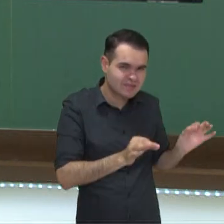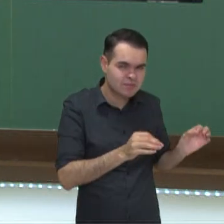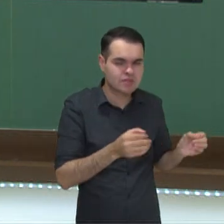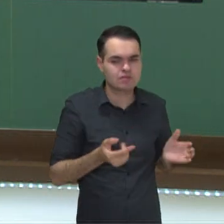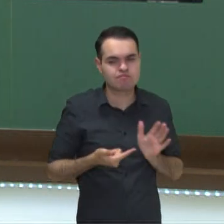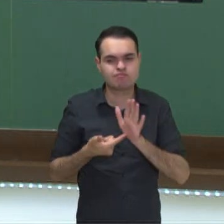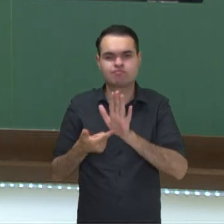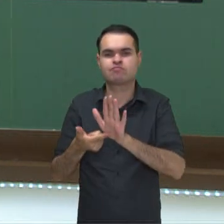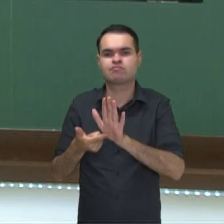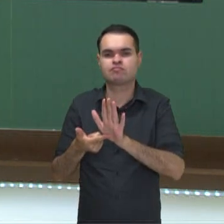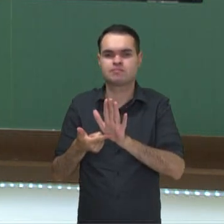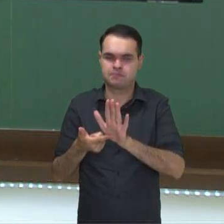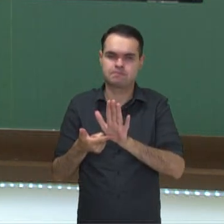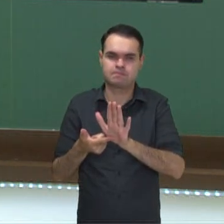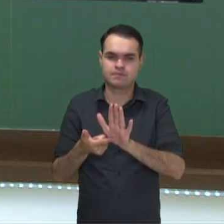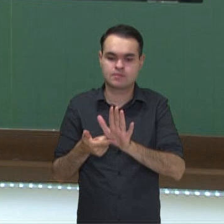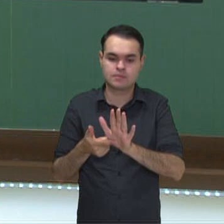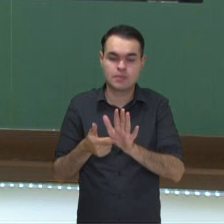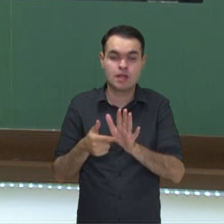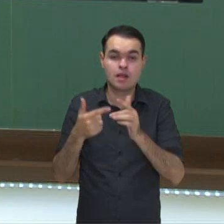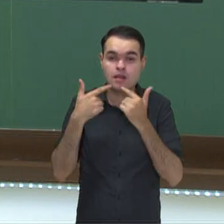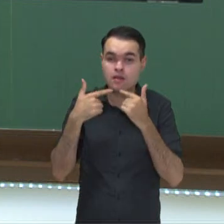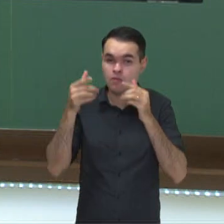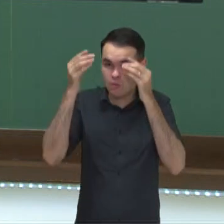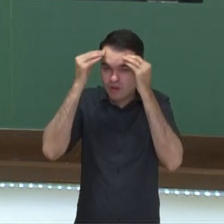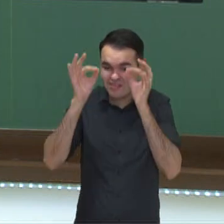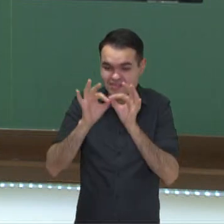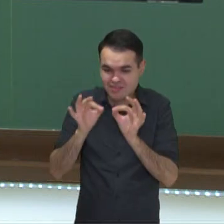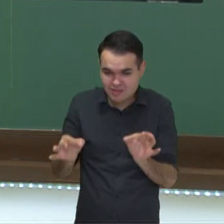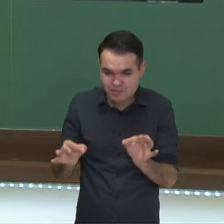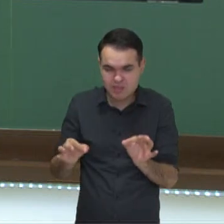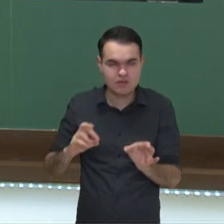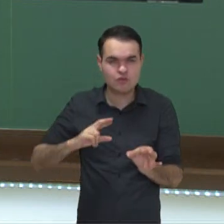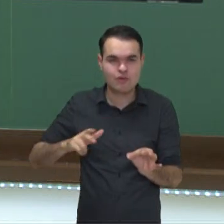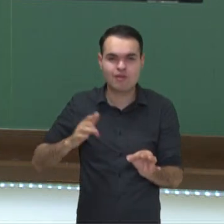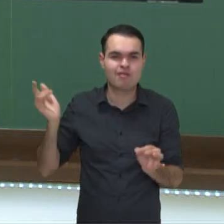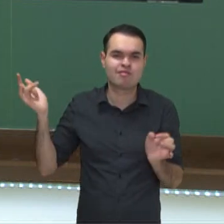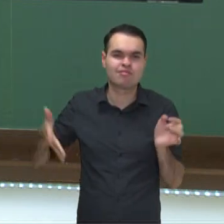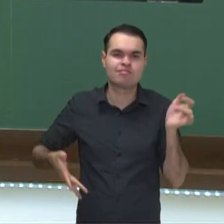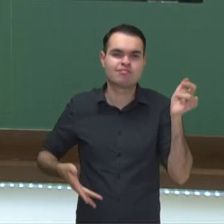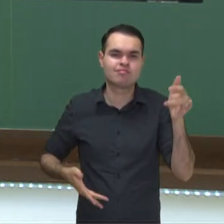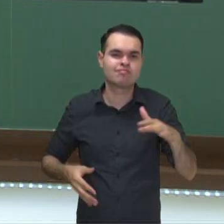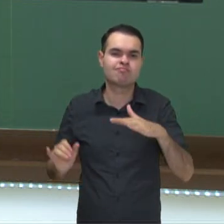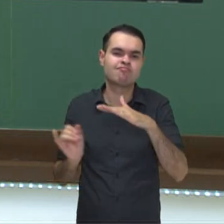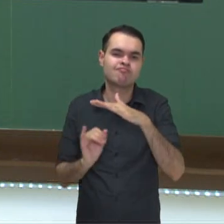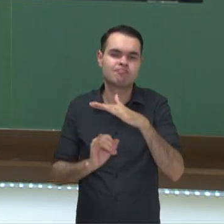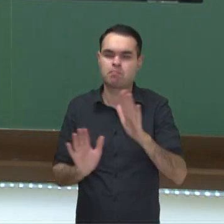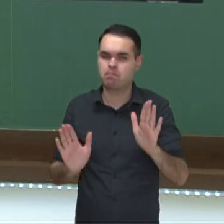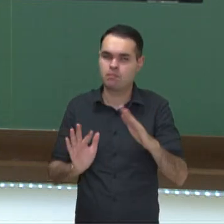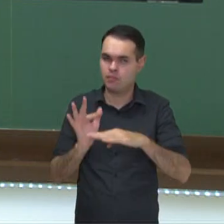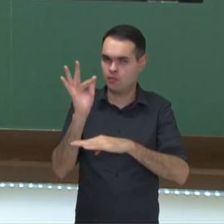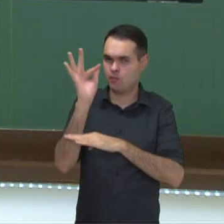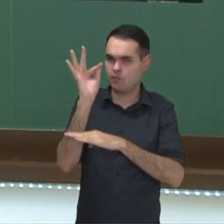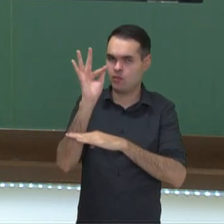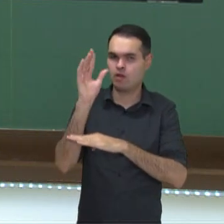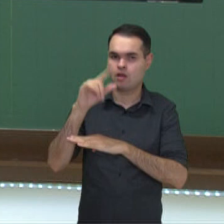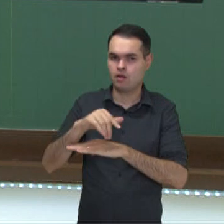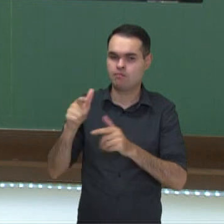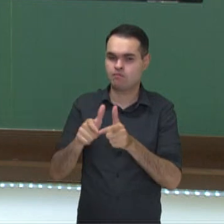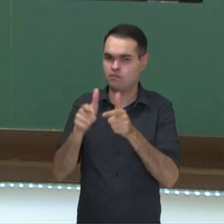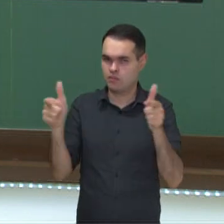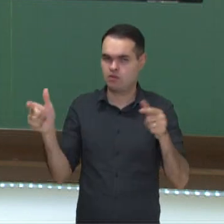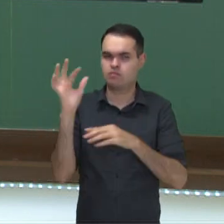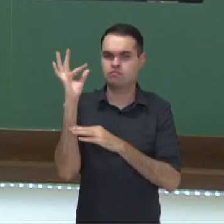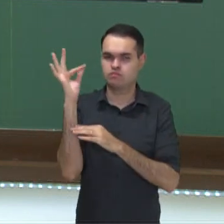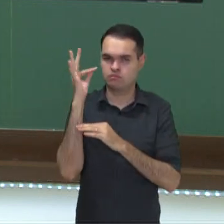Claro, só porque a linguagem é simples não quer dizer que ela vai ser totalmente informal. Ela vai ser formal. A predominância é